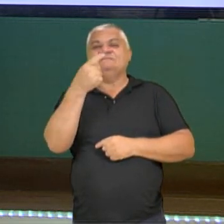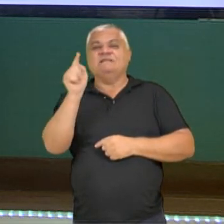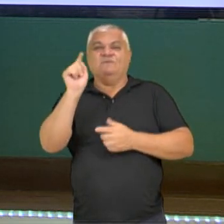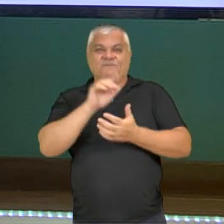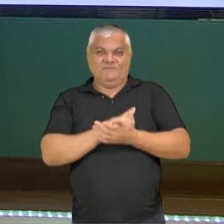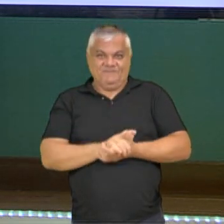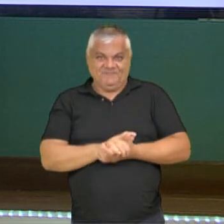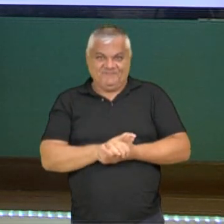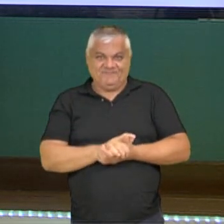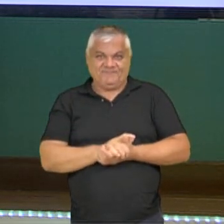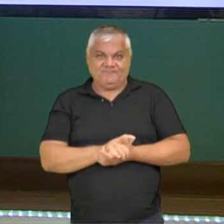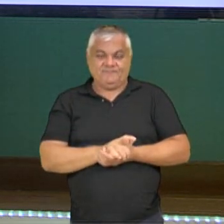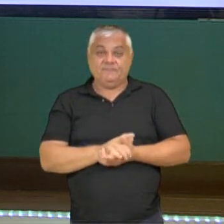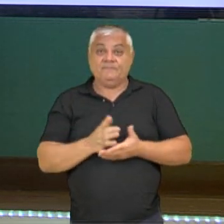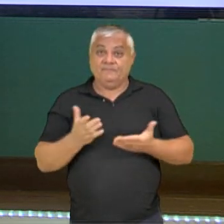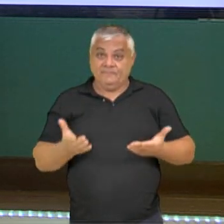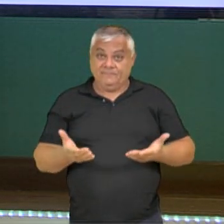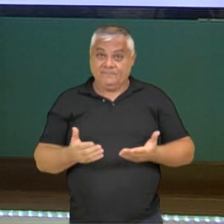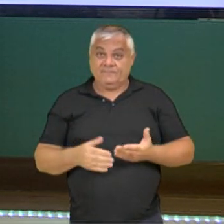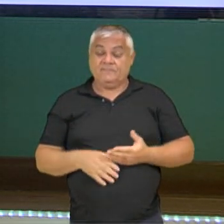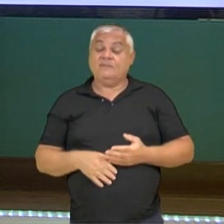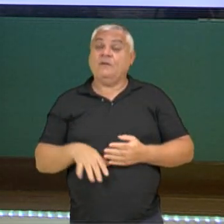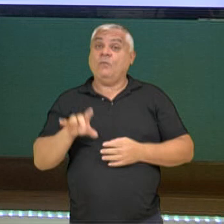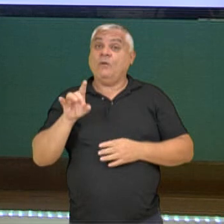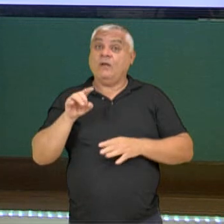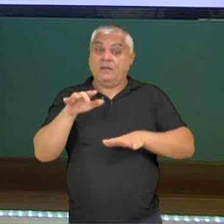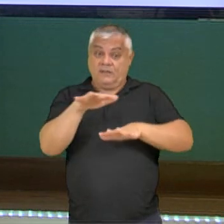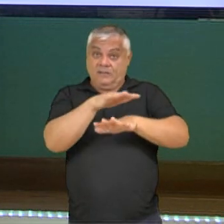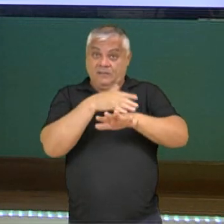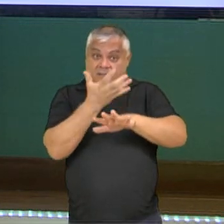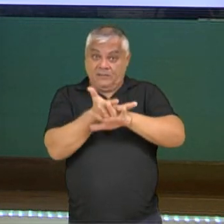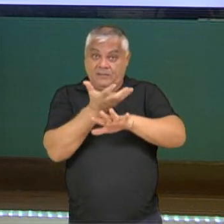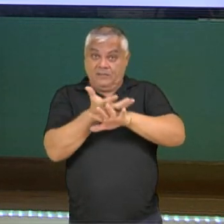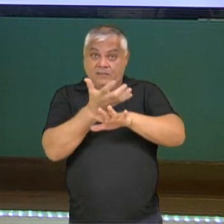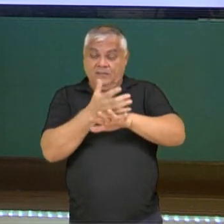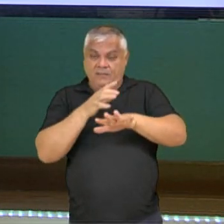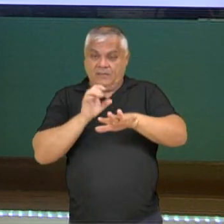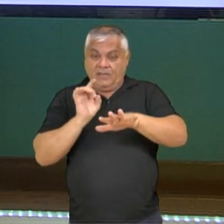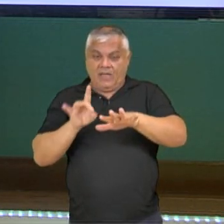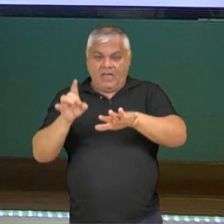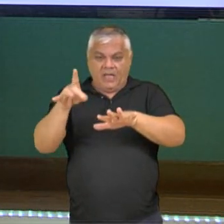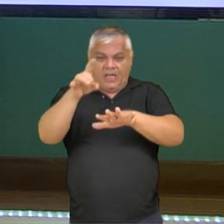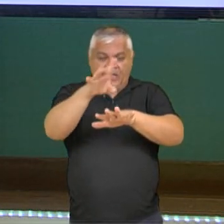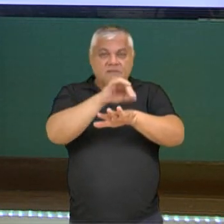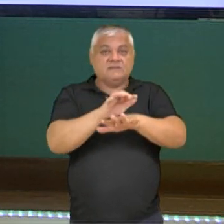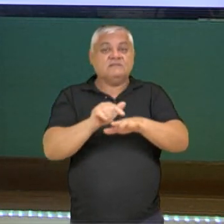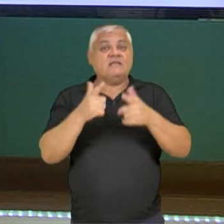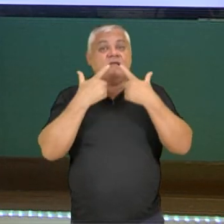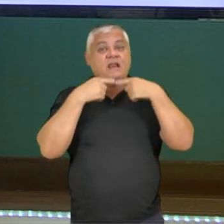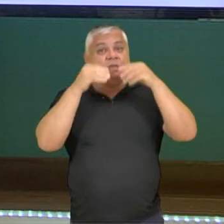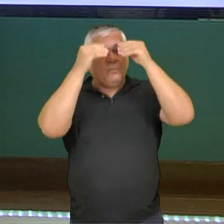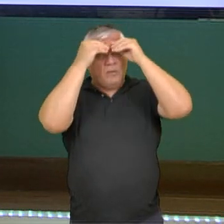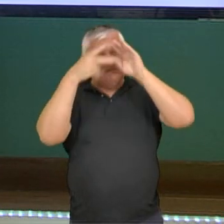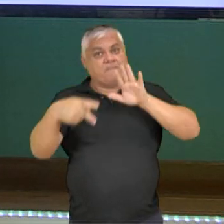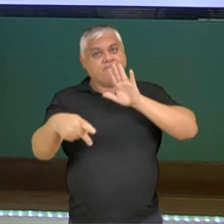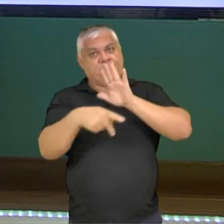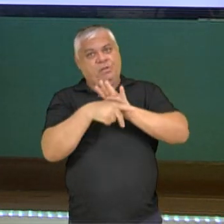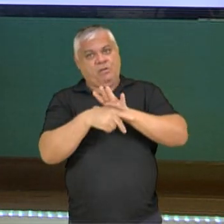Agora, como eu disse, cada ciência tem a sua linguagem específica. Importante